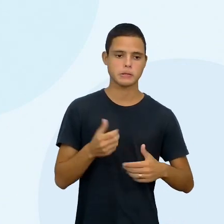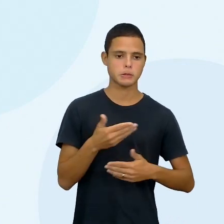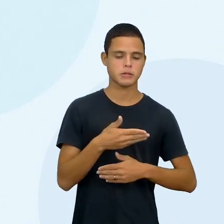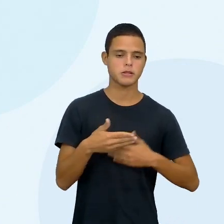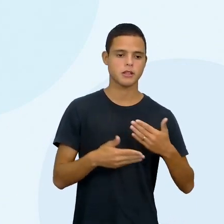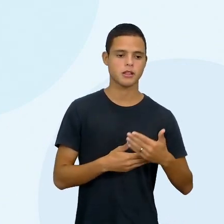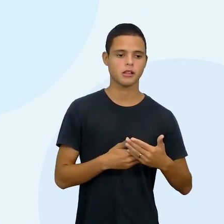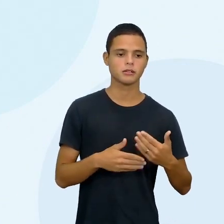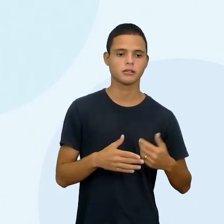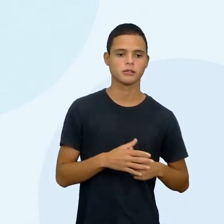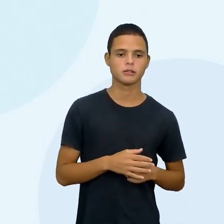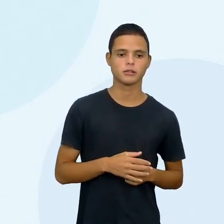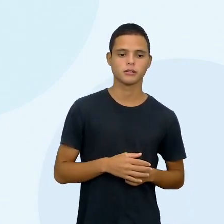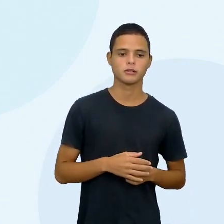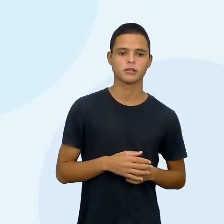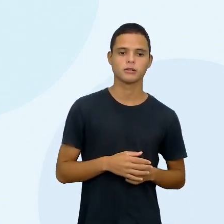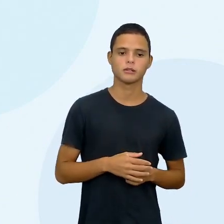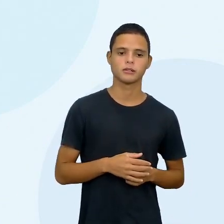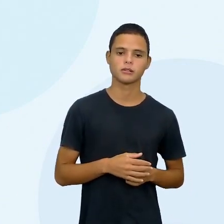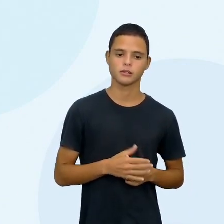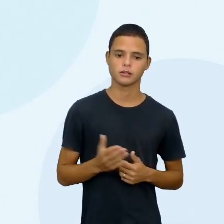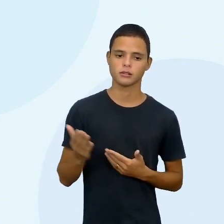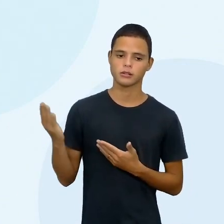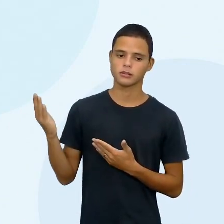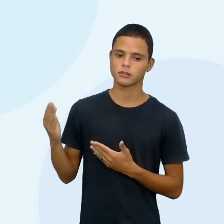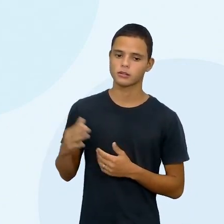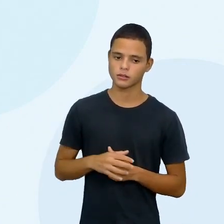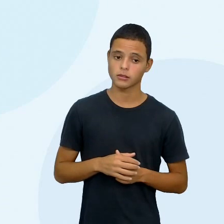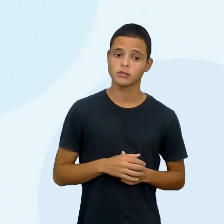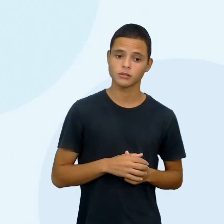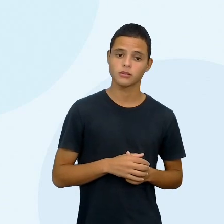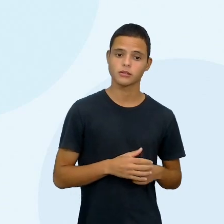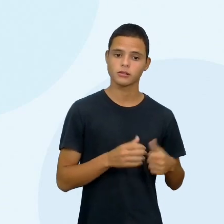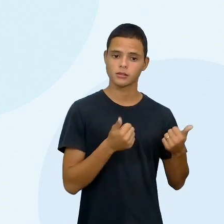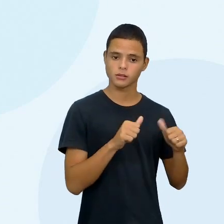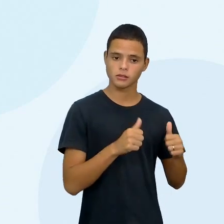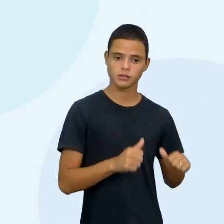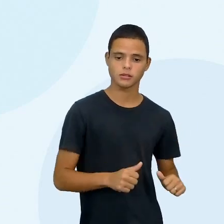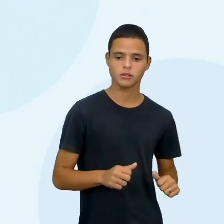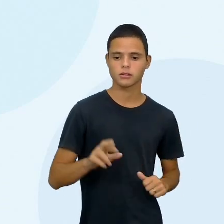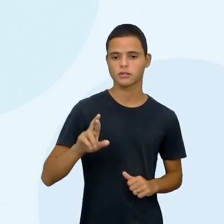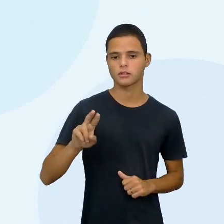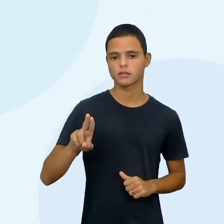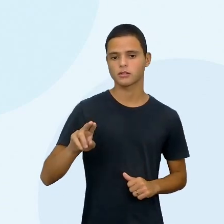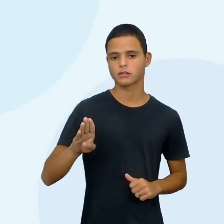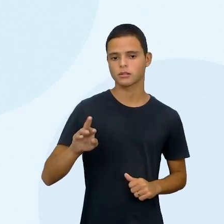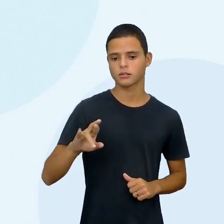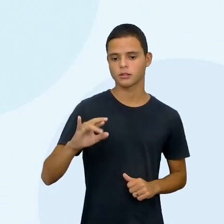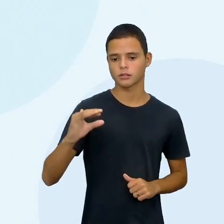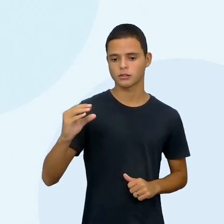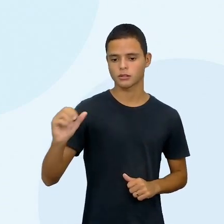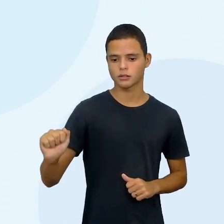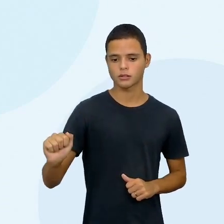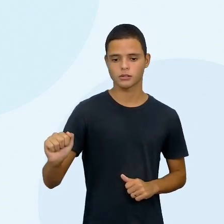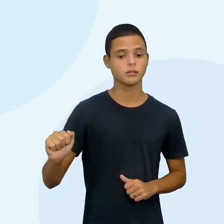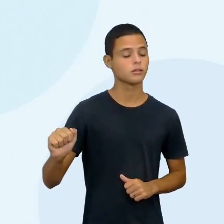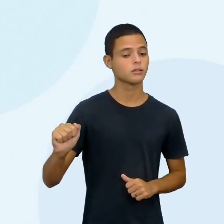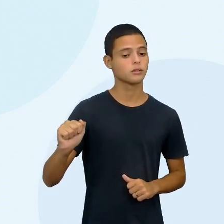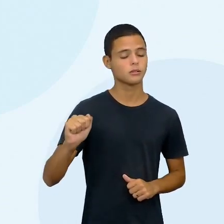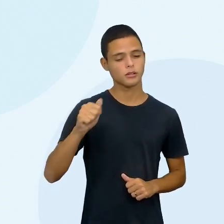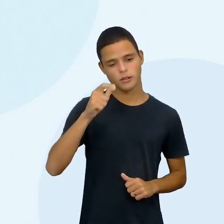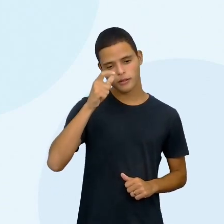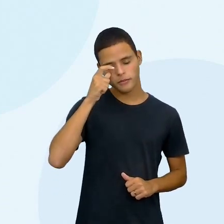slide, em que nós vamos falar um pouquinho da avaliação, né? Por rubricas, né? Que nem é interessante, a gente